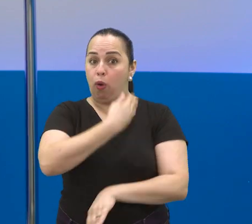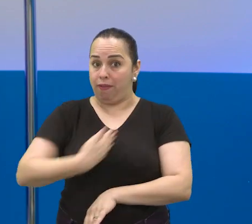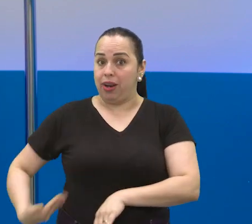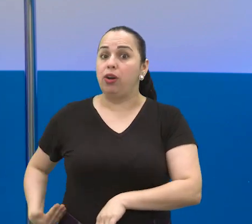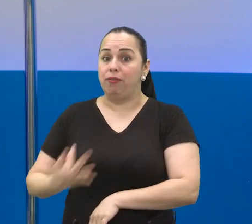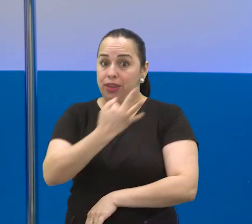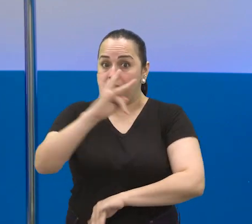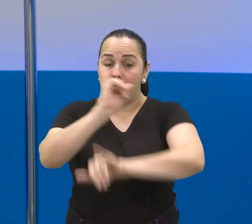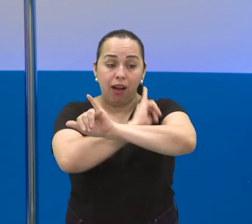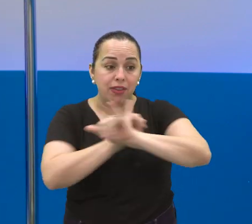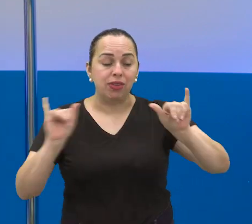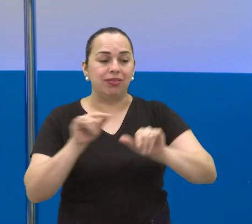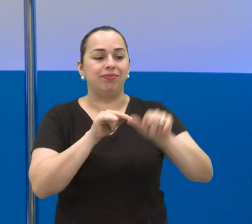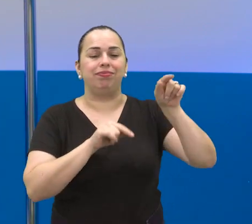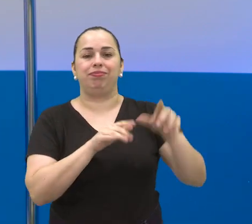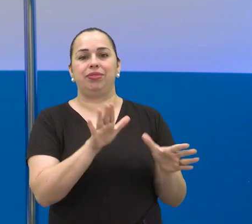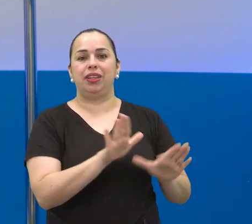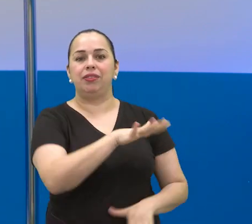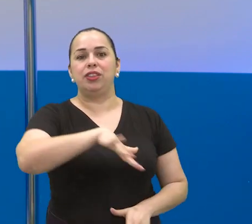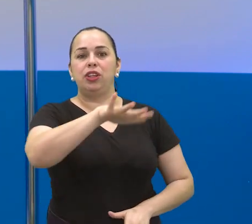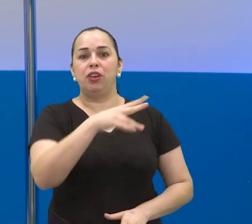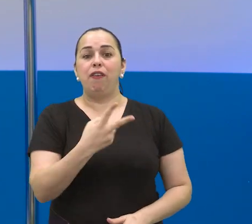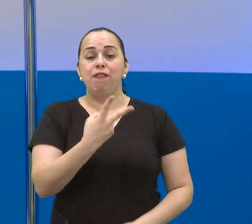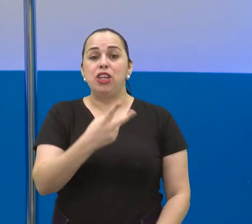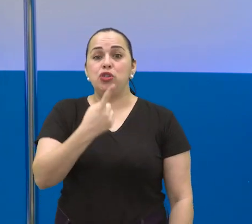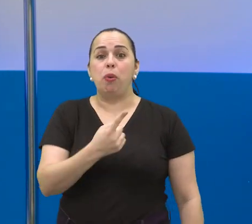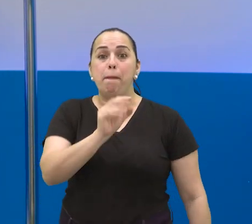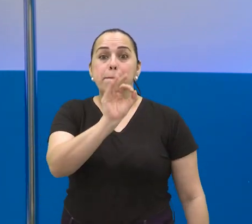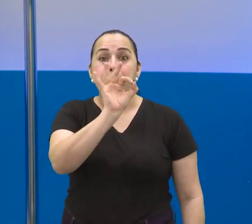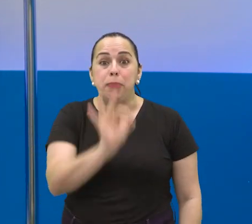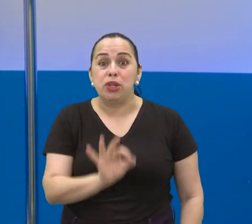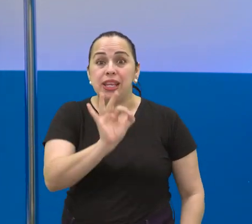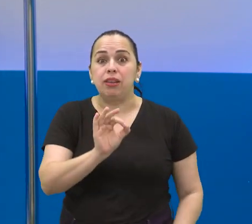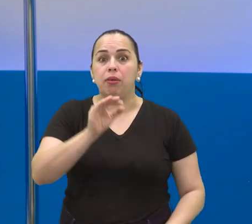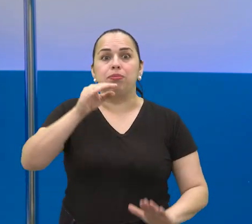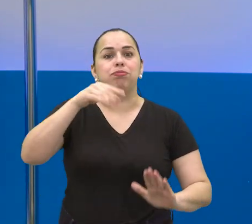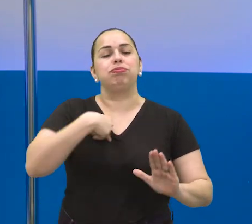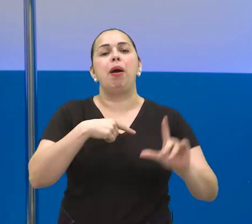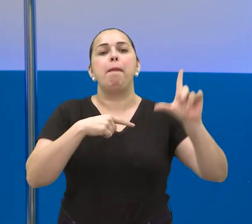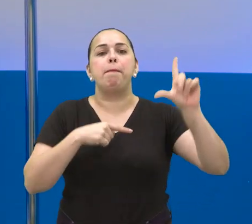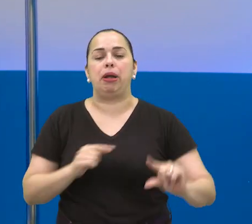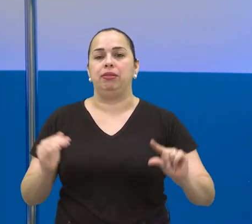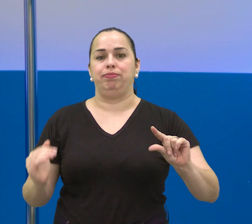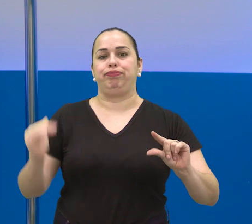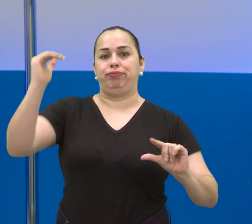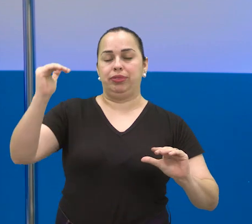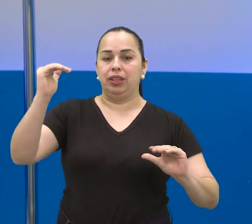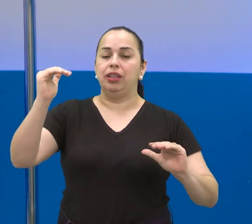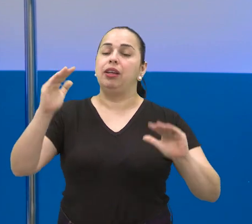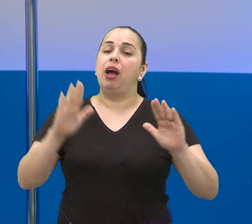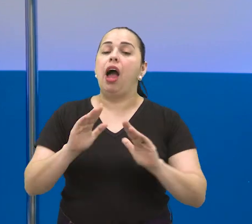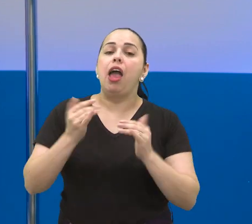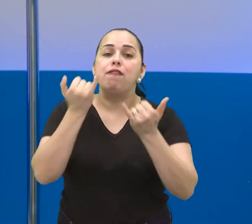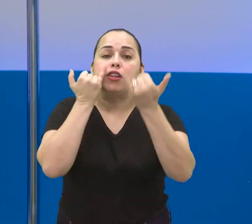governo federal, o salário delas é cerca de 21% menor que o dos homens.